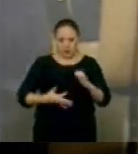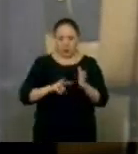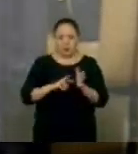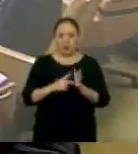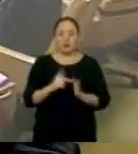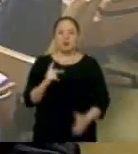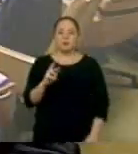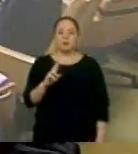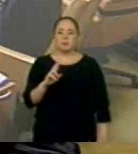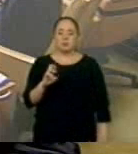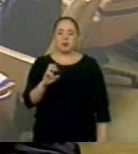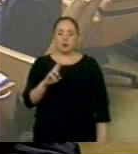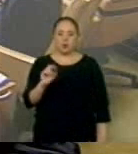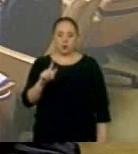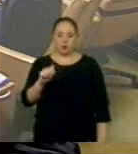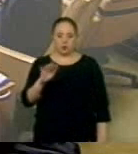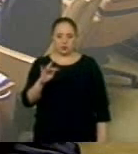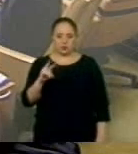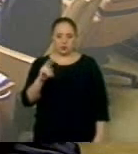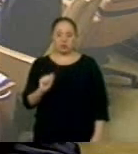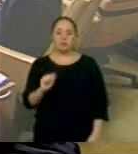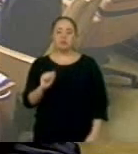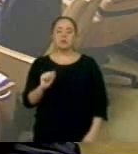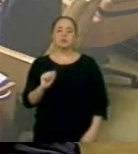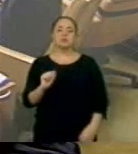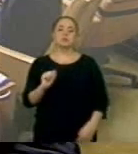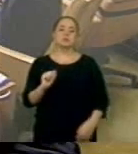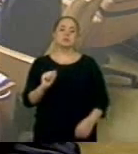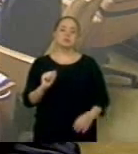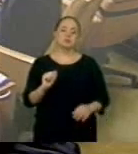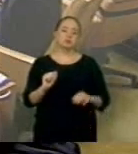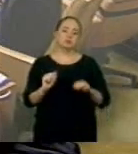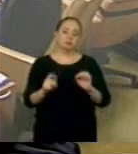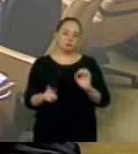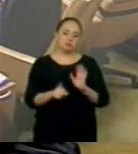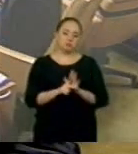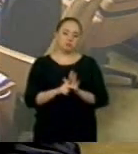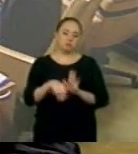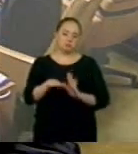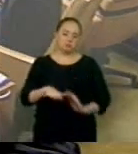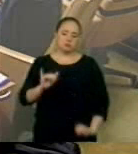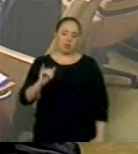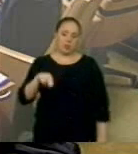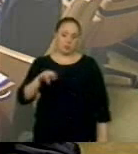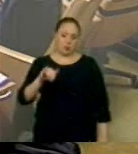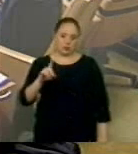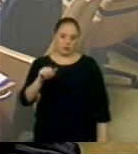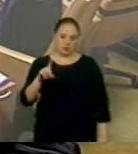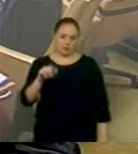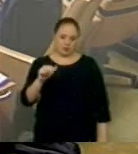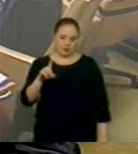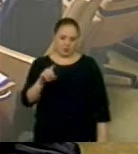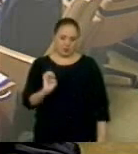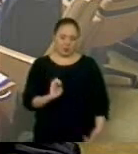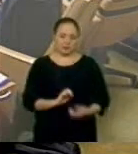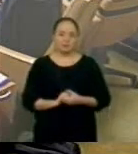prerrogativa institucional relativa exatamente ao Instituto da Imunidade. Tamanha a força